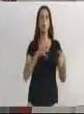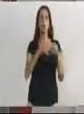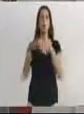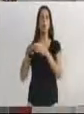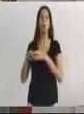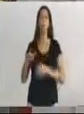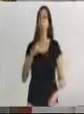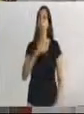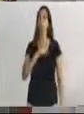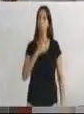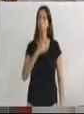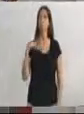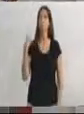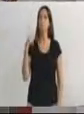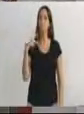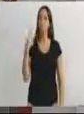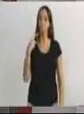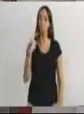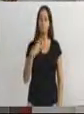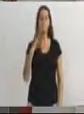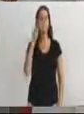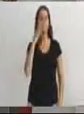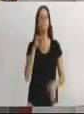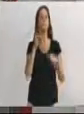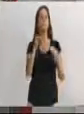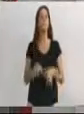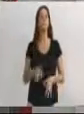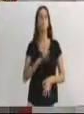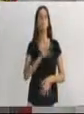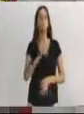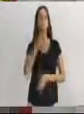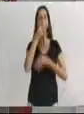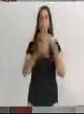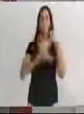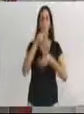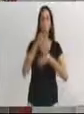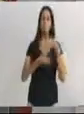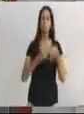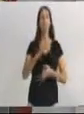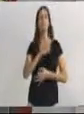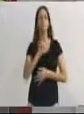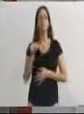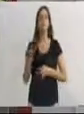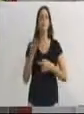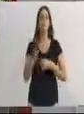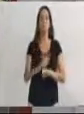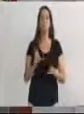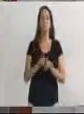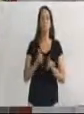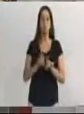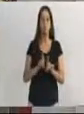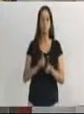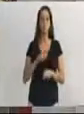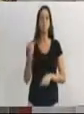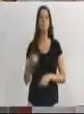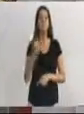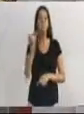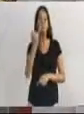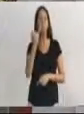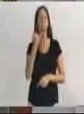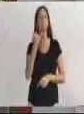da nossa casa que certamente fará sim sugestões oportunas importantes e sinceras no